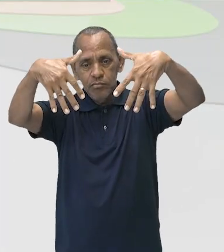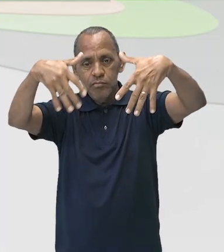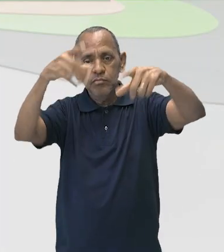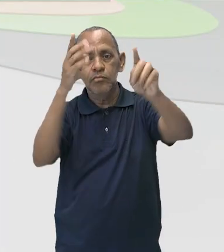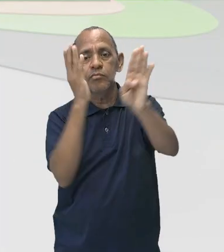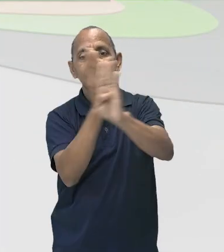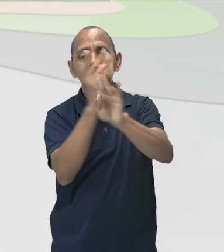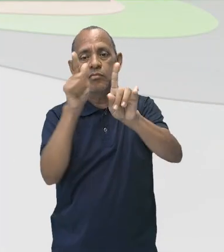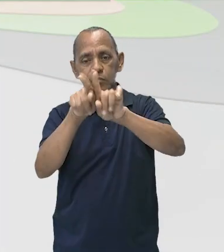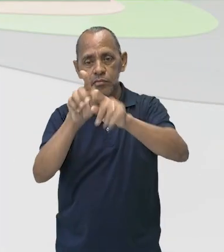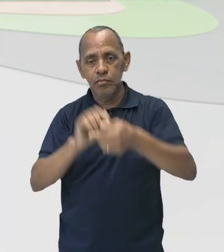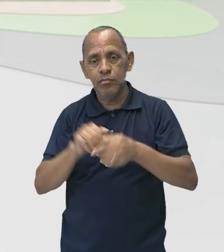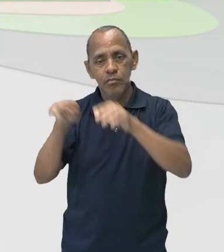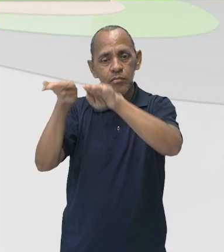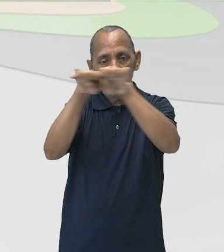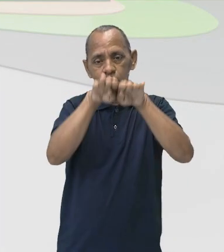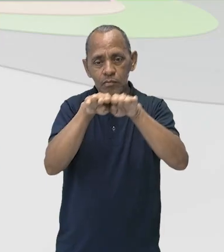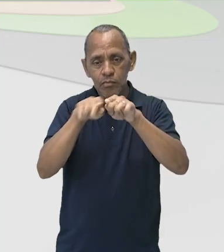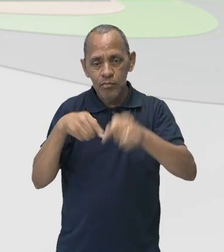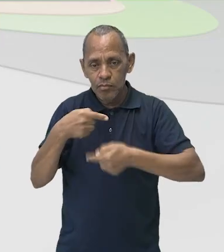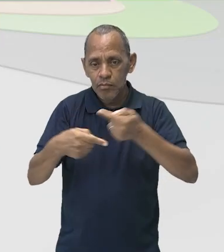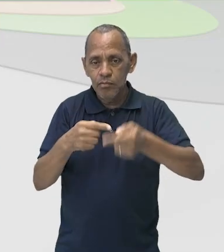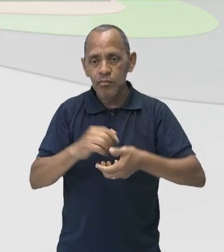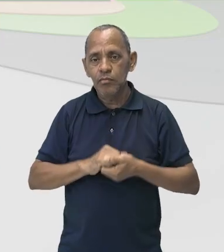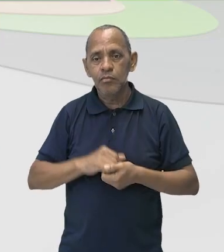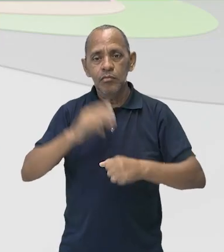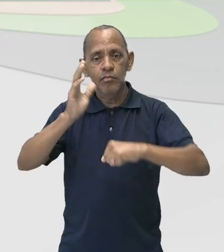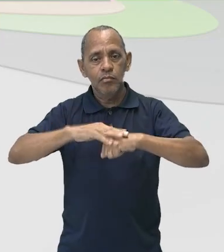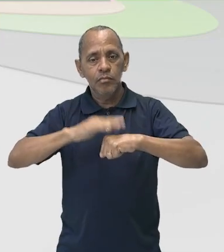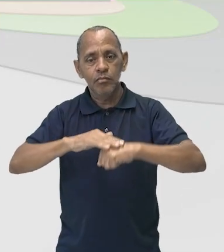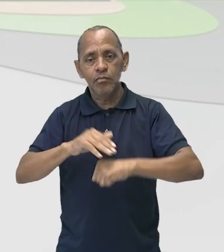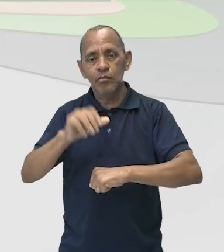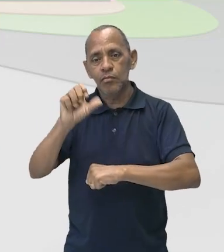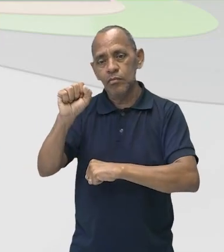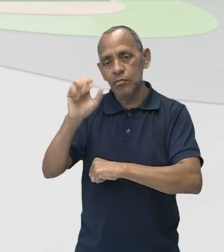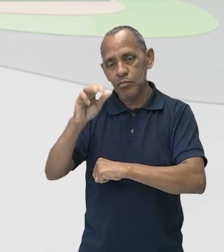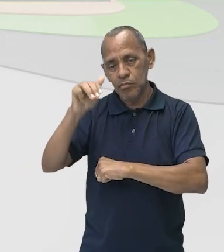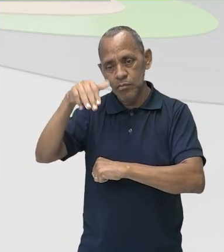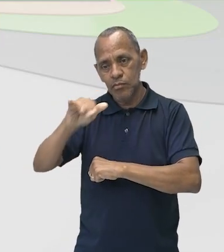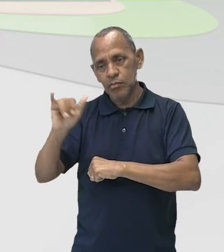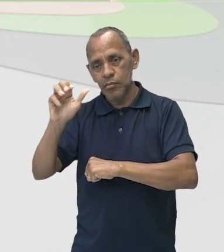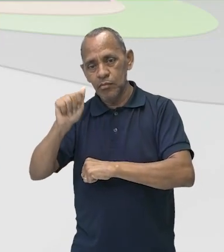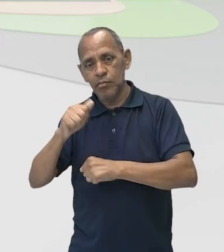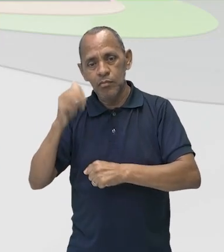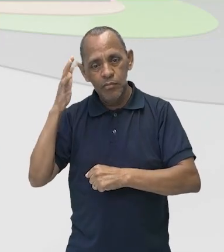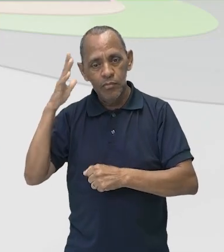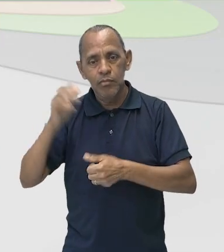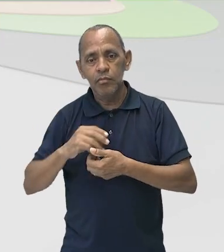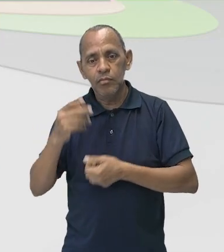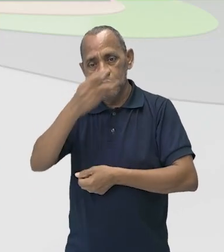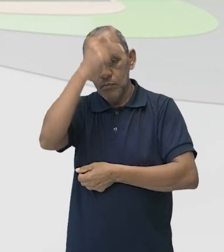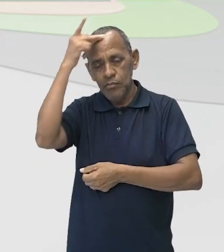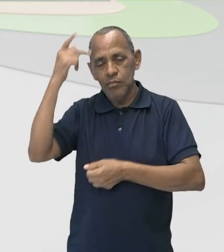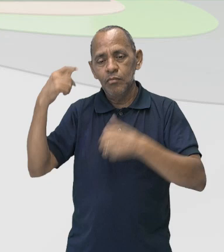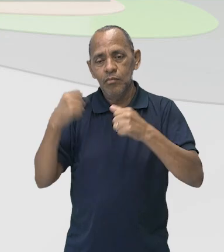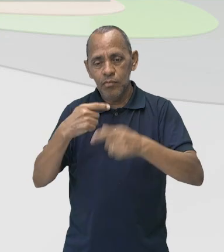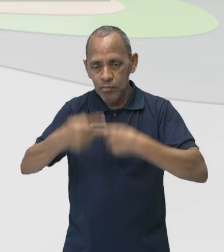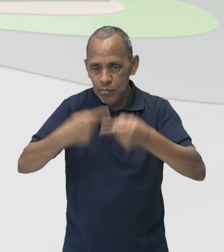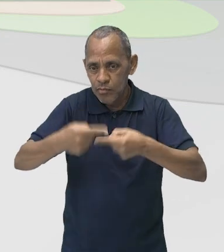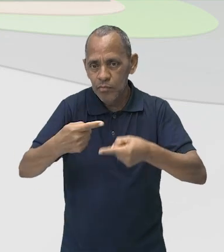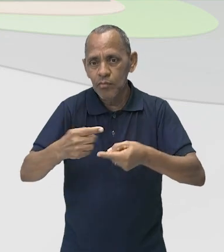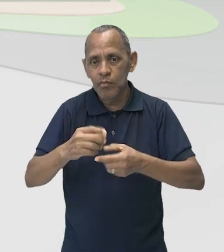de herança. O padrão de herança autossômica recessiva ocorre quando uma pessoa precisa